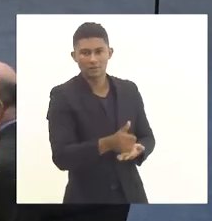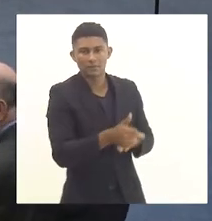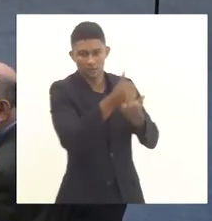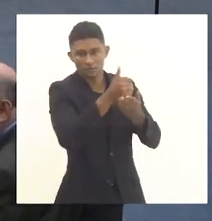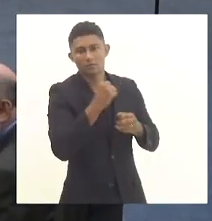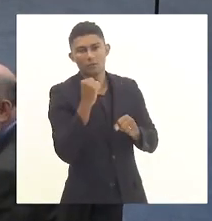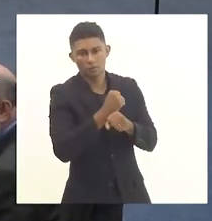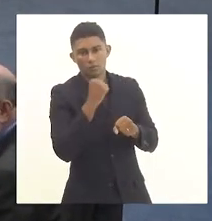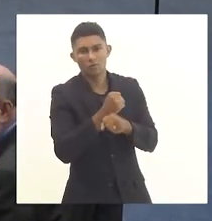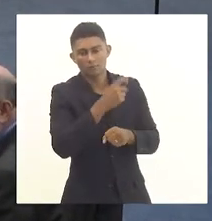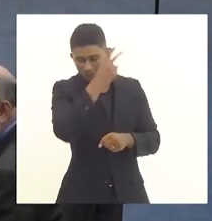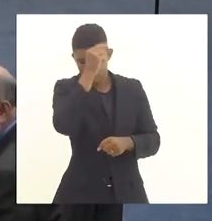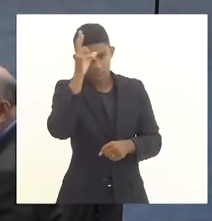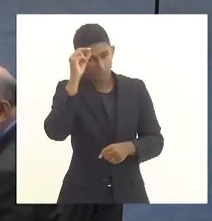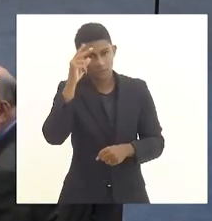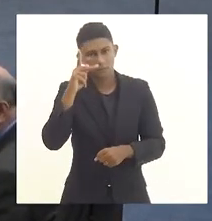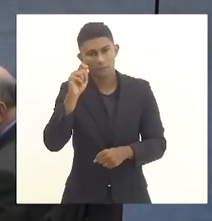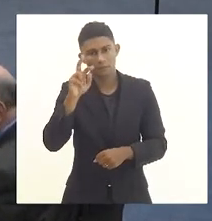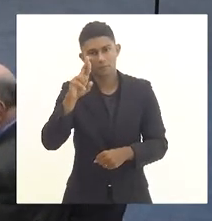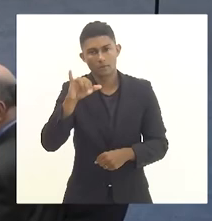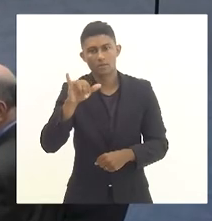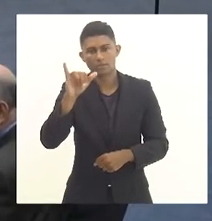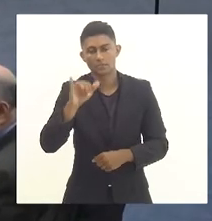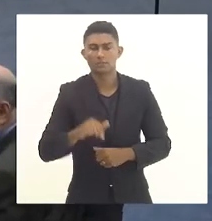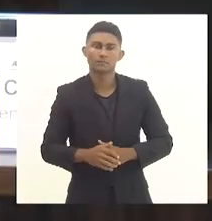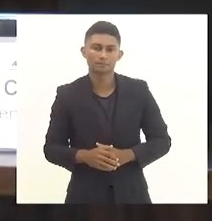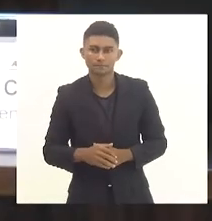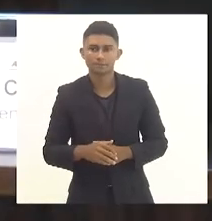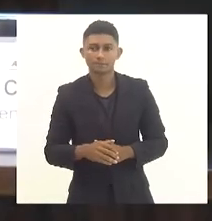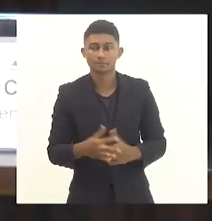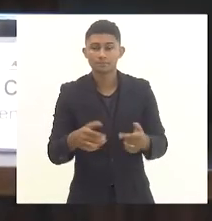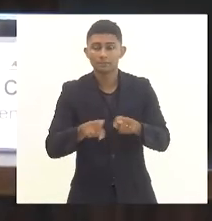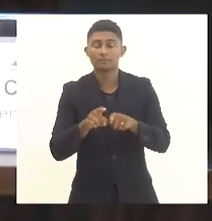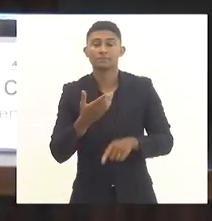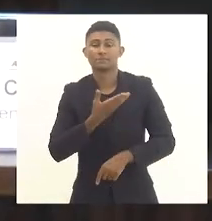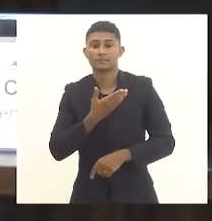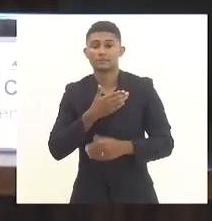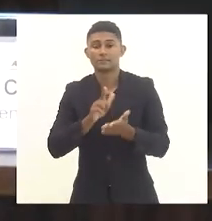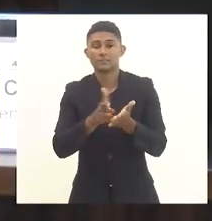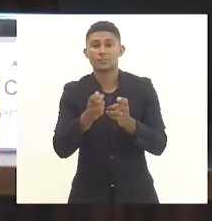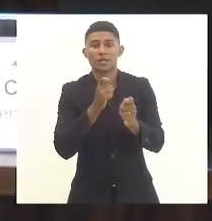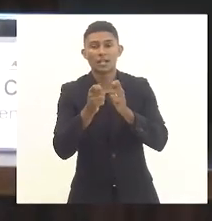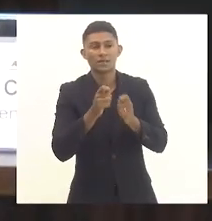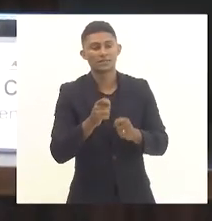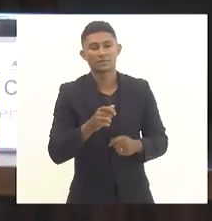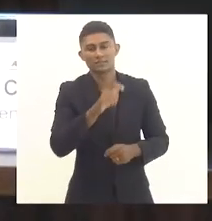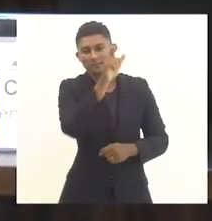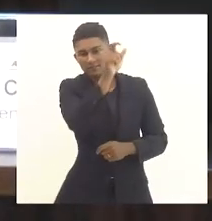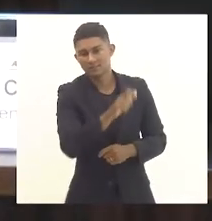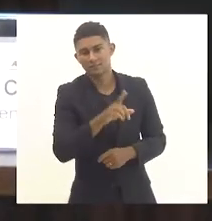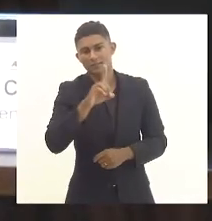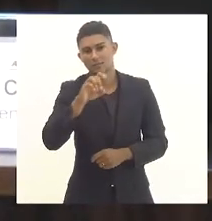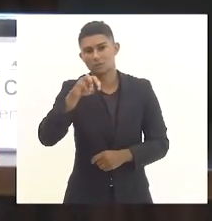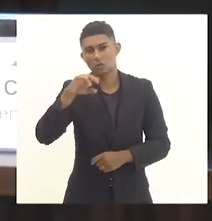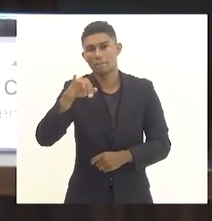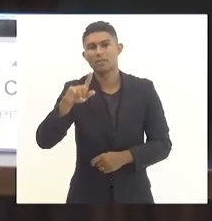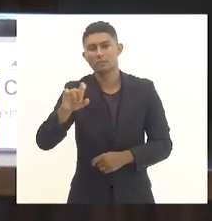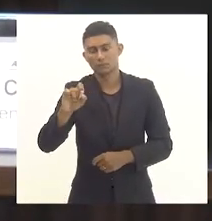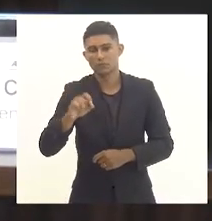da Prefeitura de Paraty, o nosso amigo jornalista Domingo Meirelles, ex-presidente da